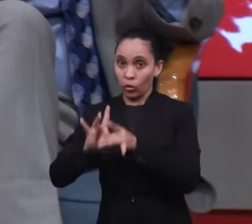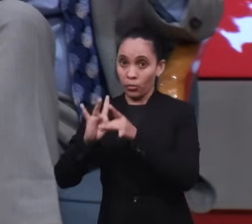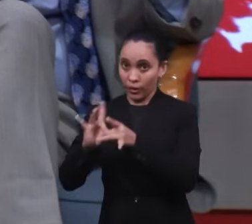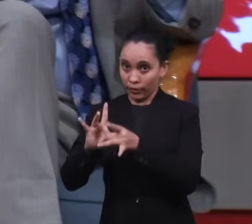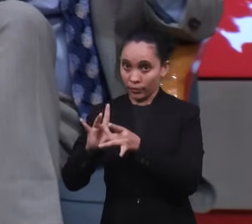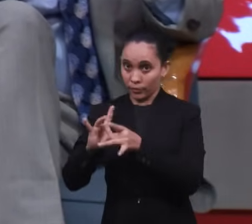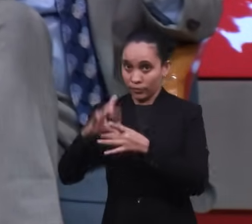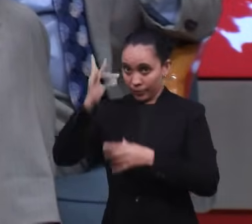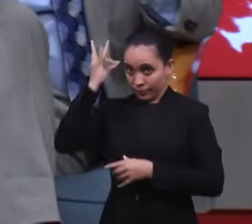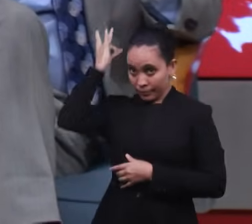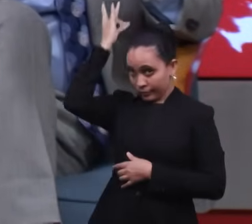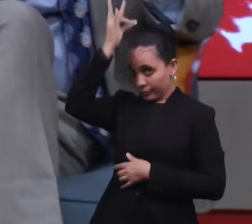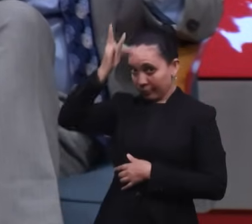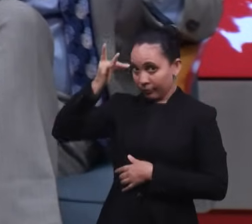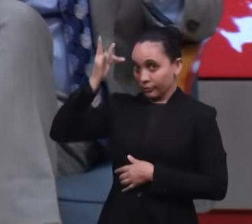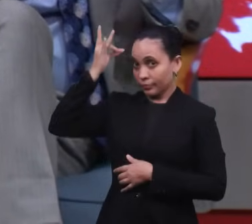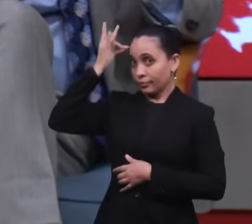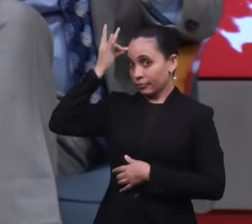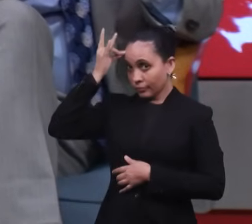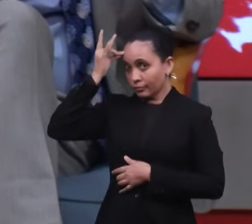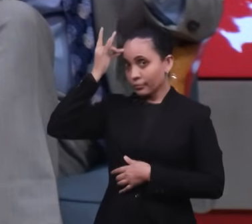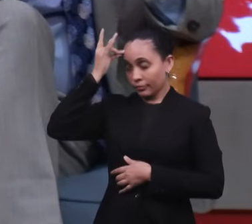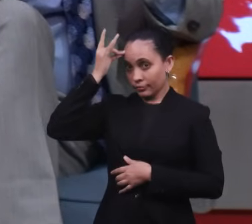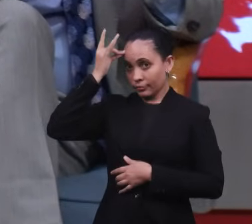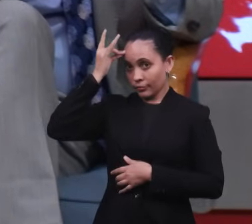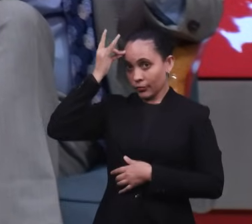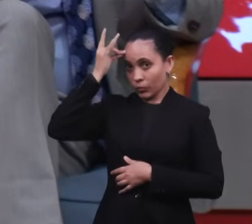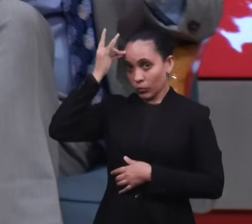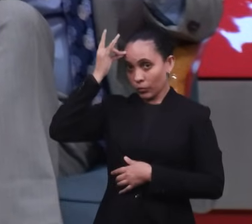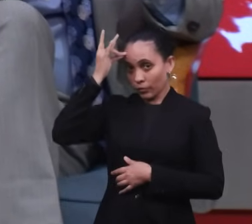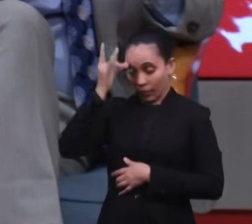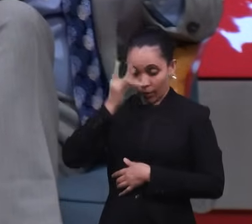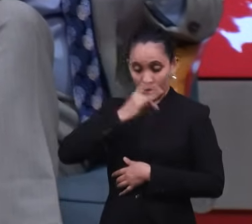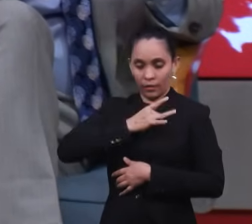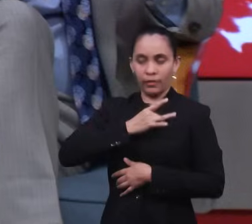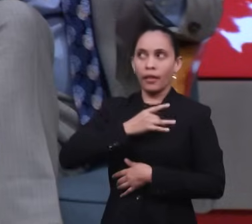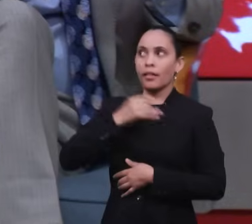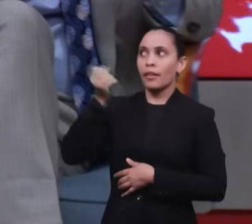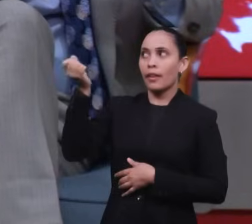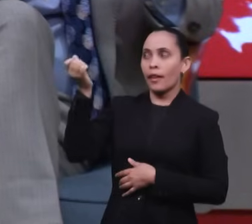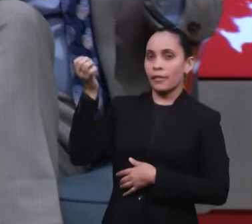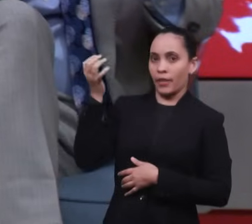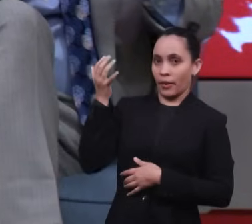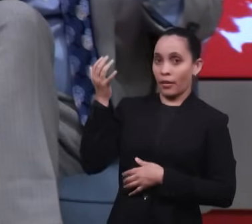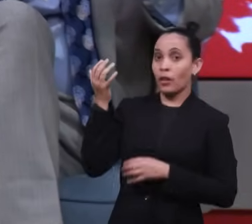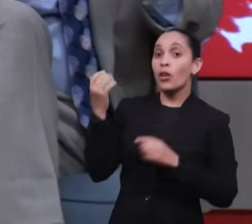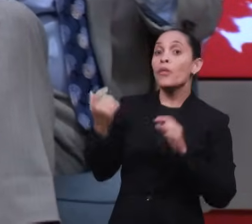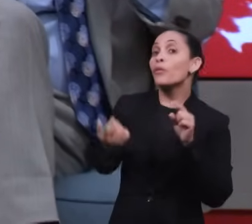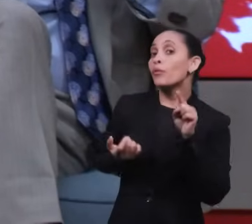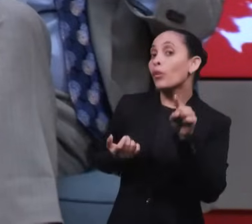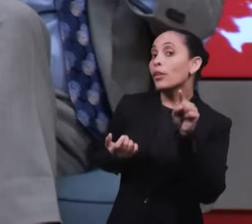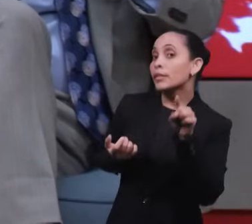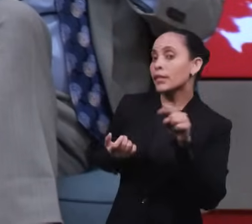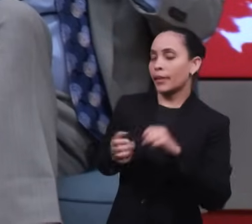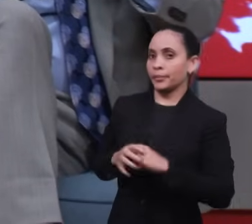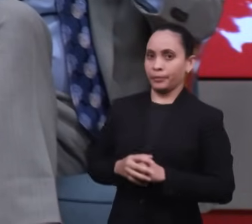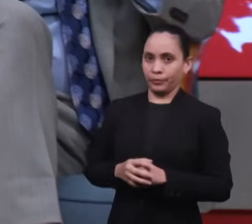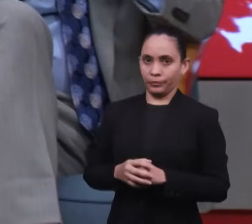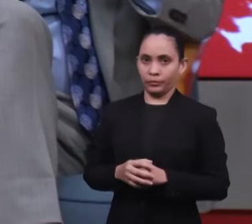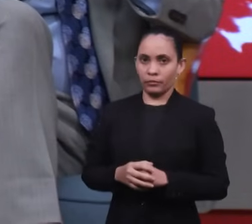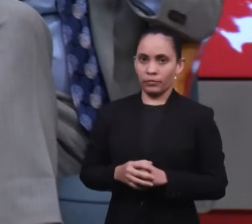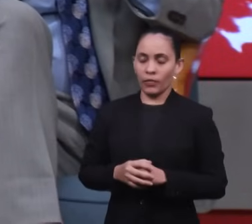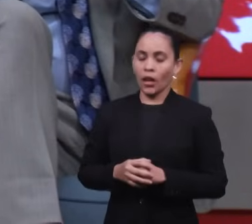você é parte desse corpo. O Espírito Santo está em você também. Então, ele revela a seu respeito. E